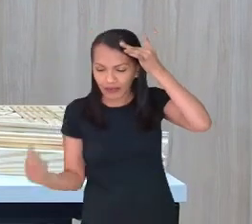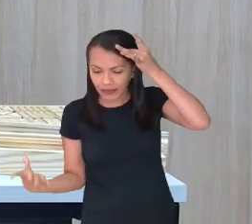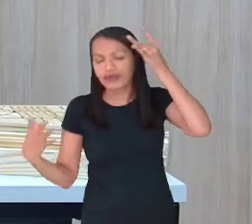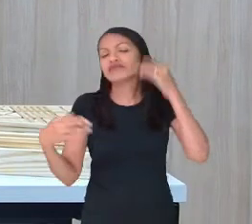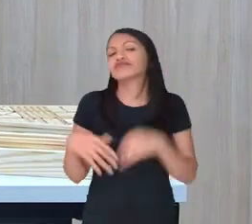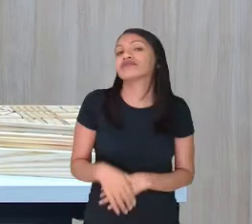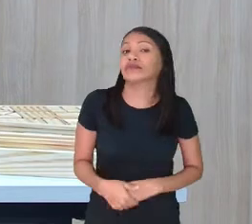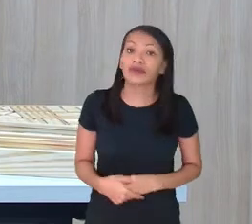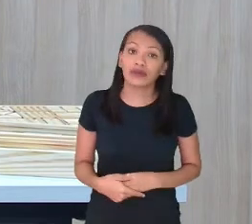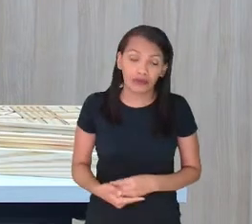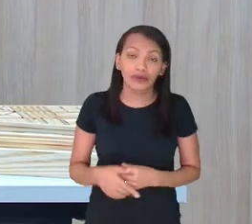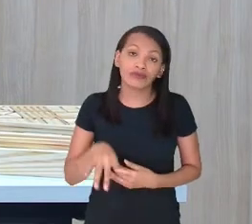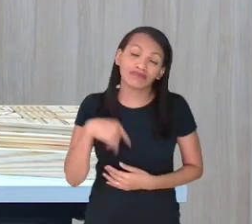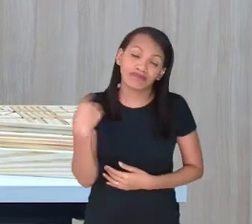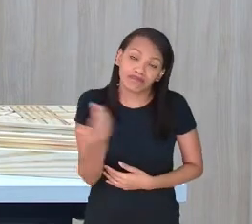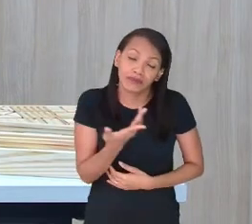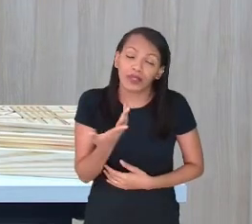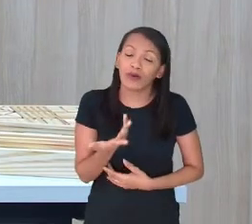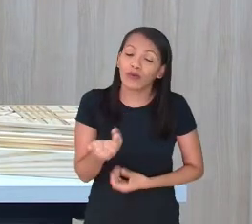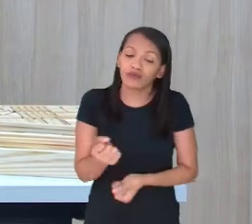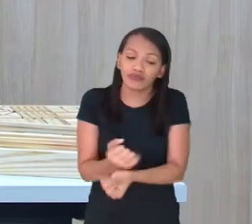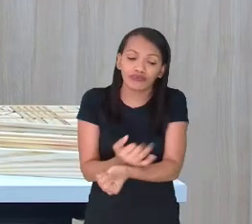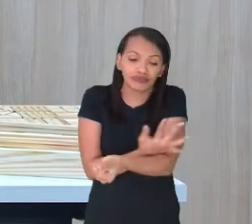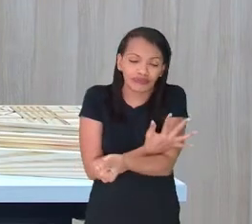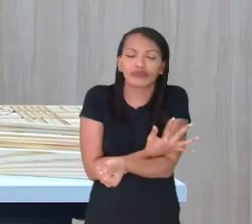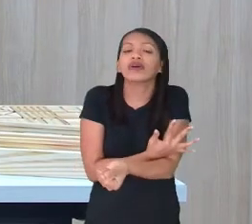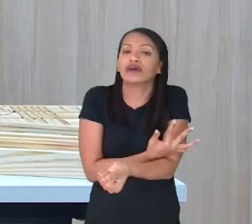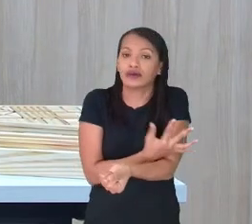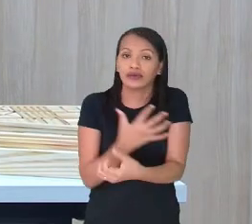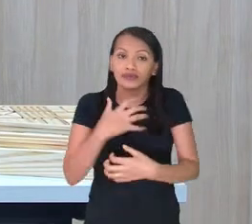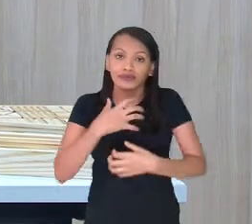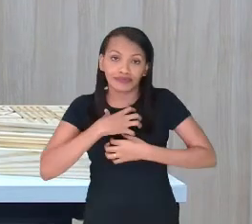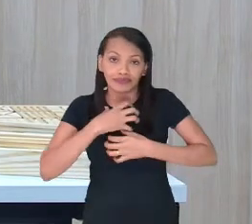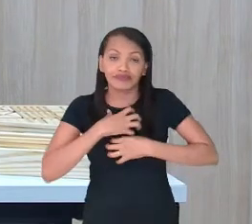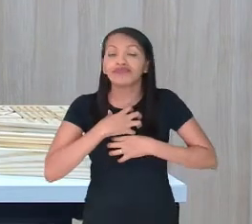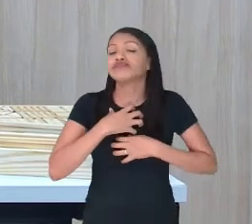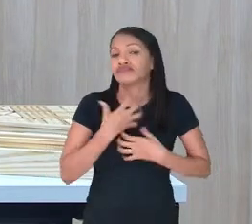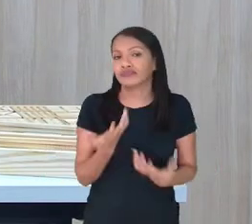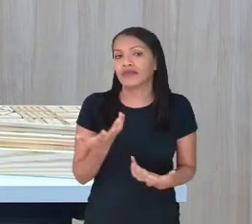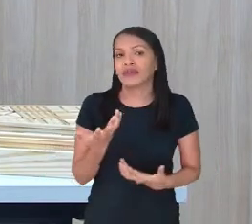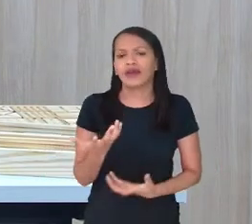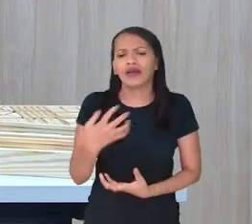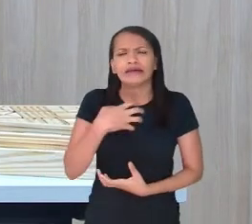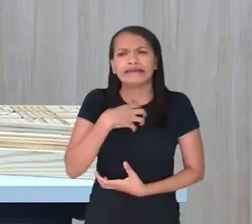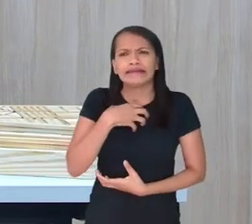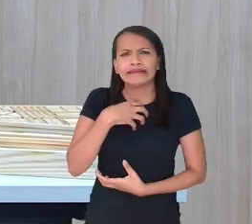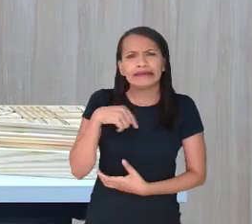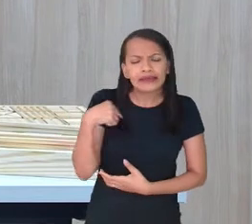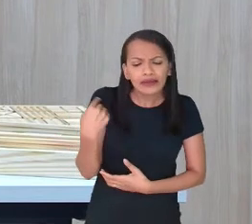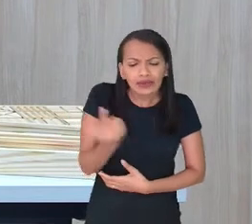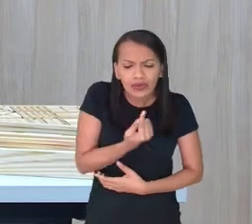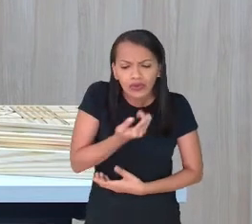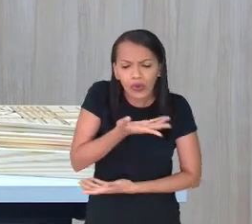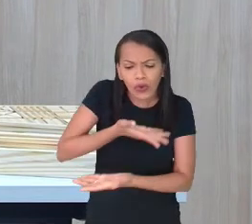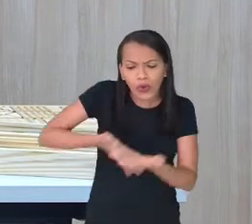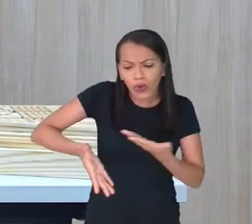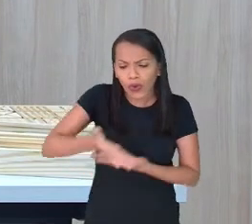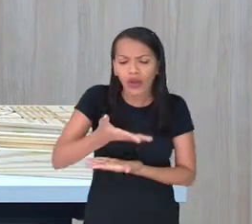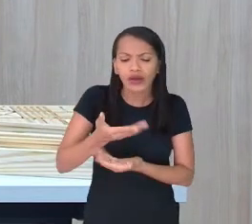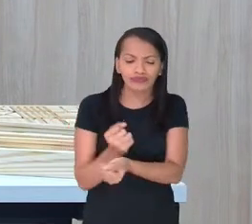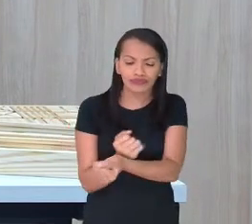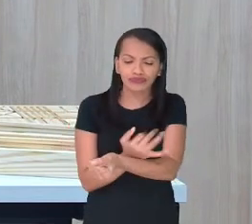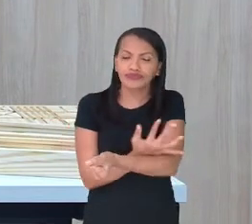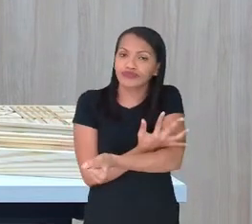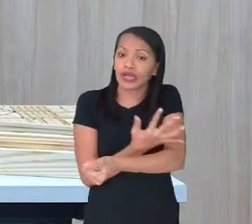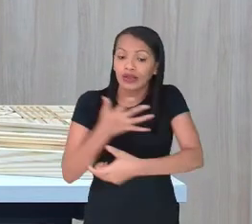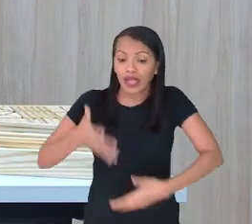Desculpa. Do nosso cérebro. Então, a conação é a parte que está diretamente relacionada às emoções e